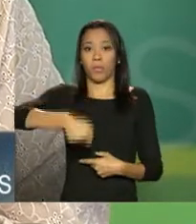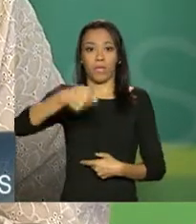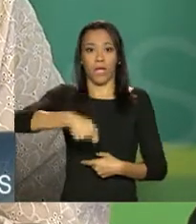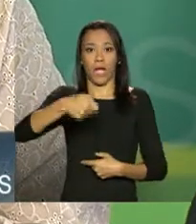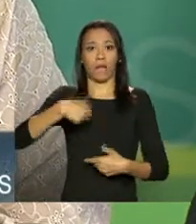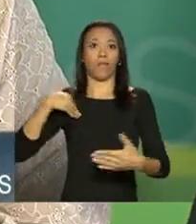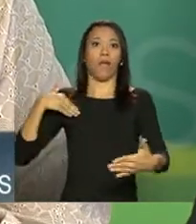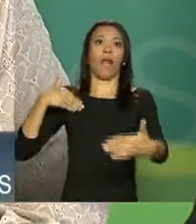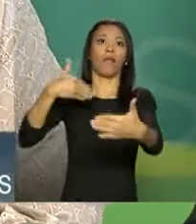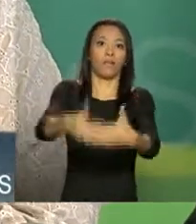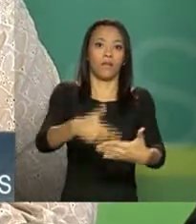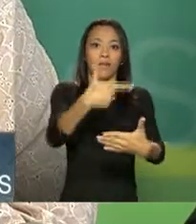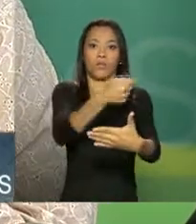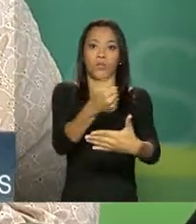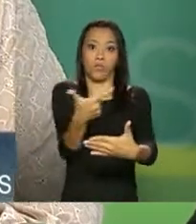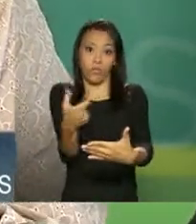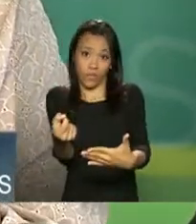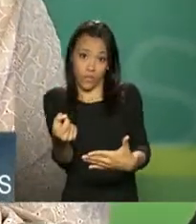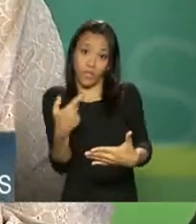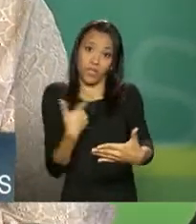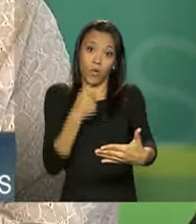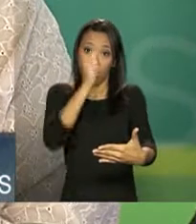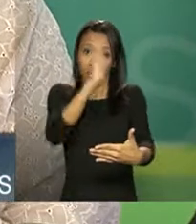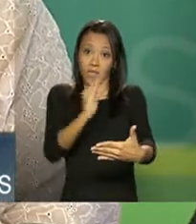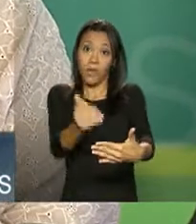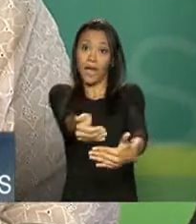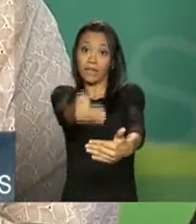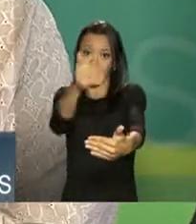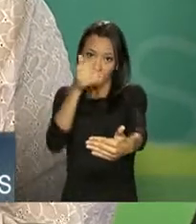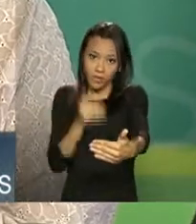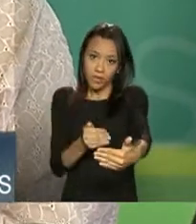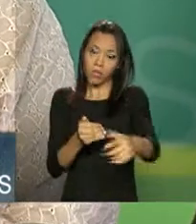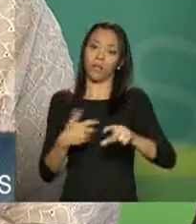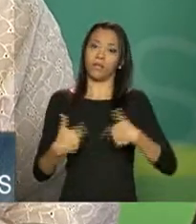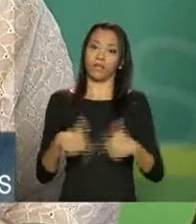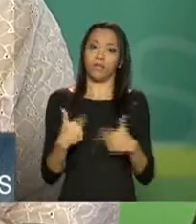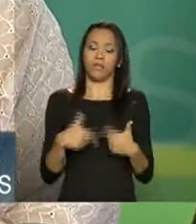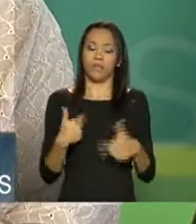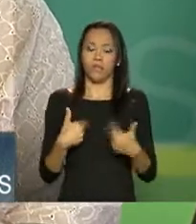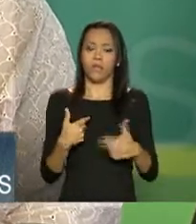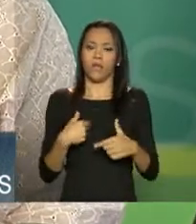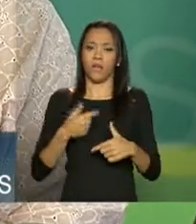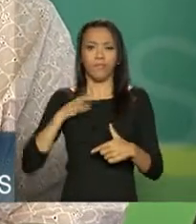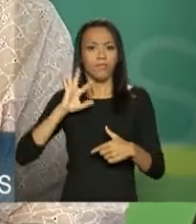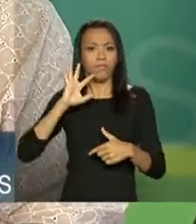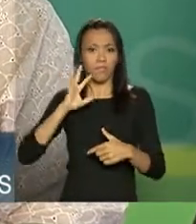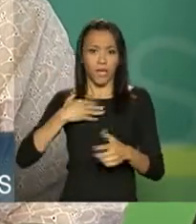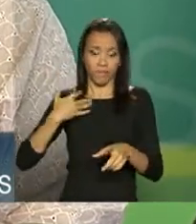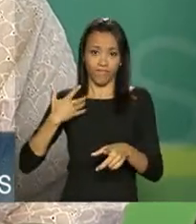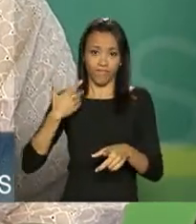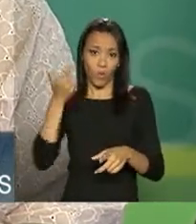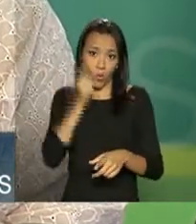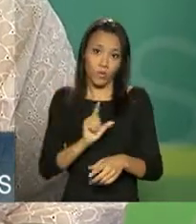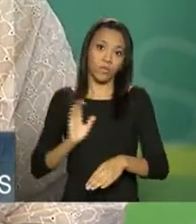isso no mundo até 2020 ao contrário o Brasil se antecipou e fez isso com resultados mais expressivos de mitigação que muito